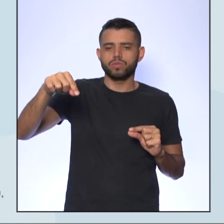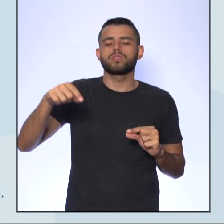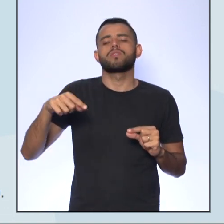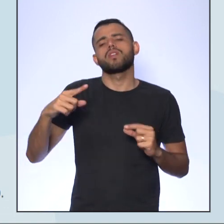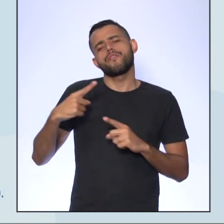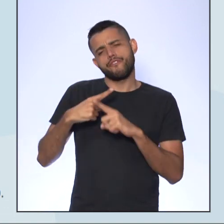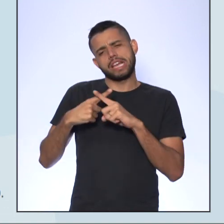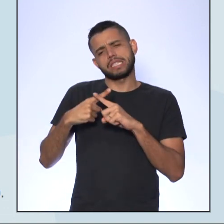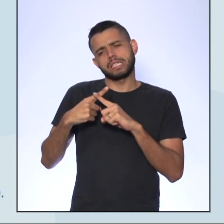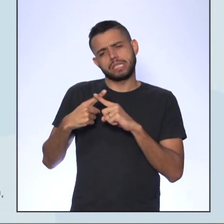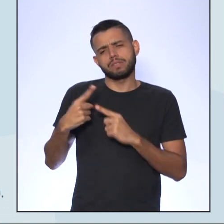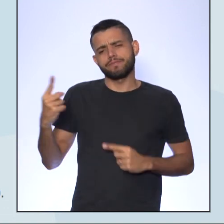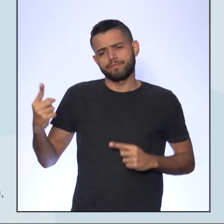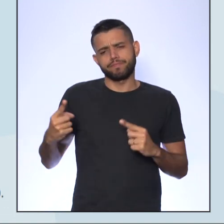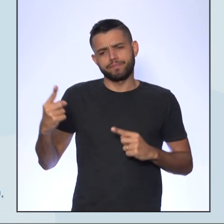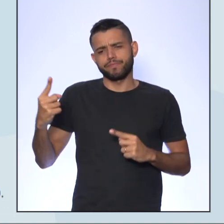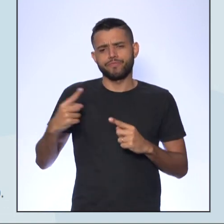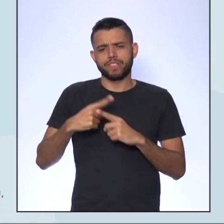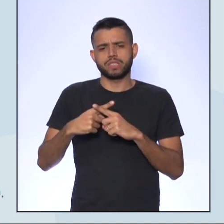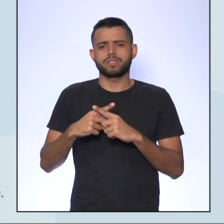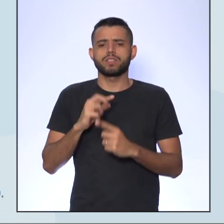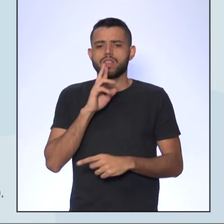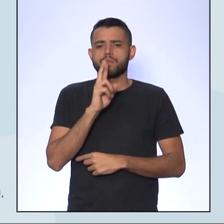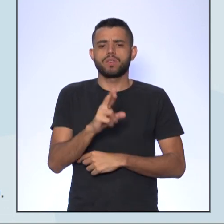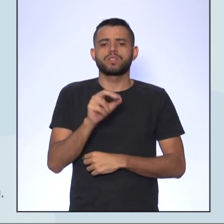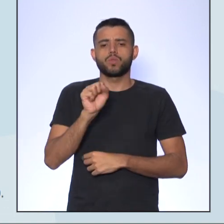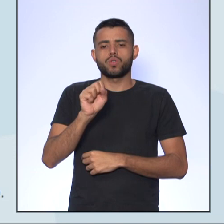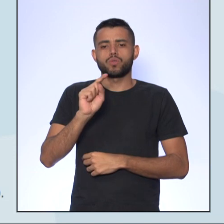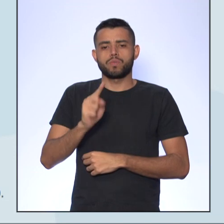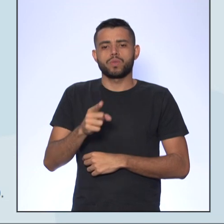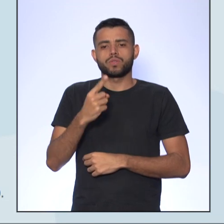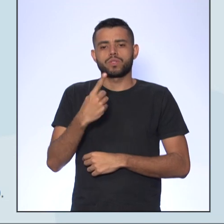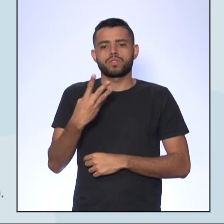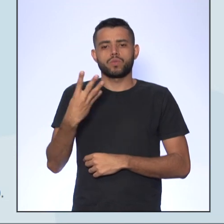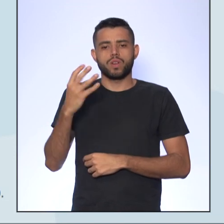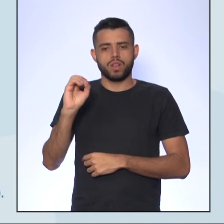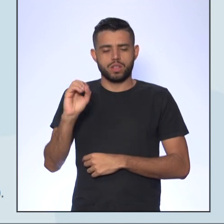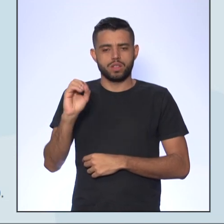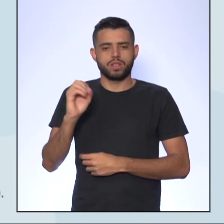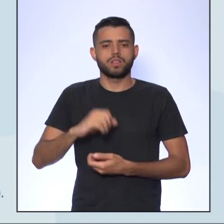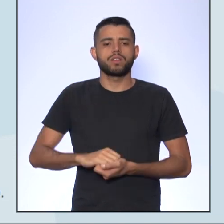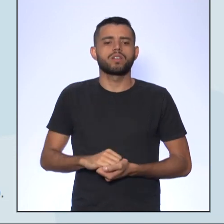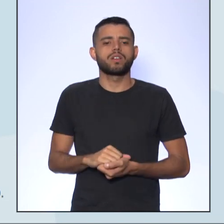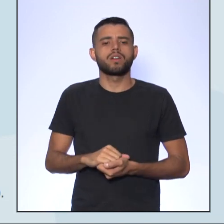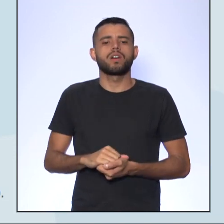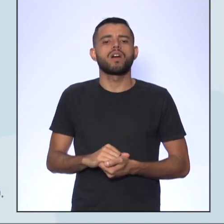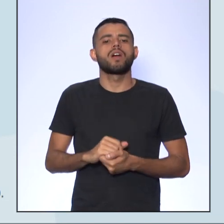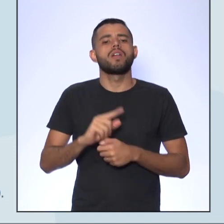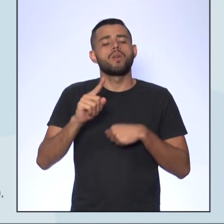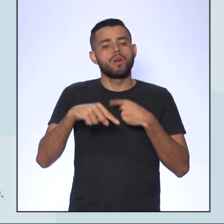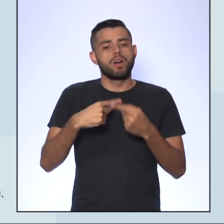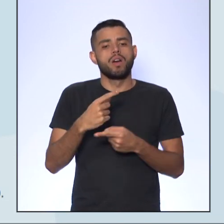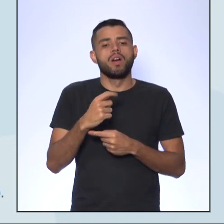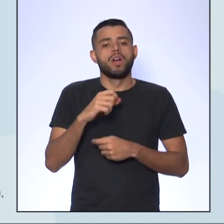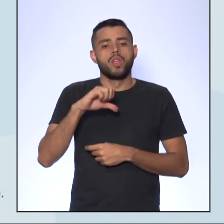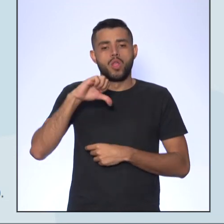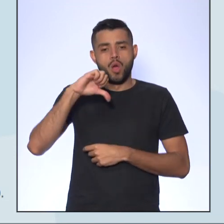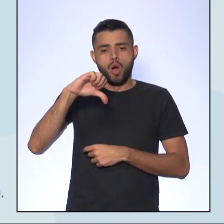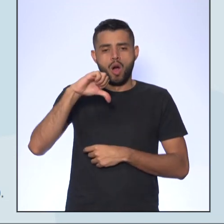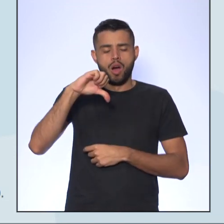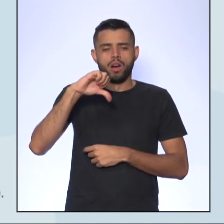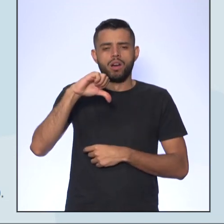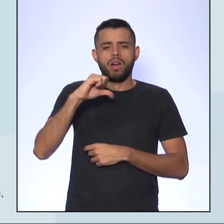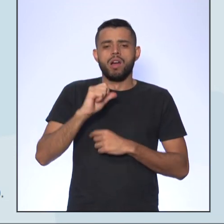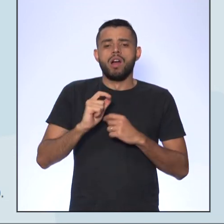vezes 74. Eu encontro 8.140. Aí eu faço das duas lotações. 9 é uma